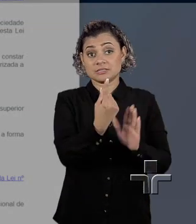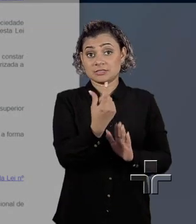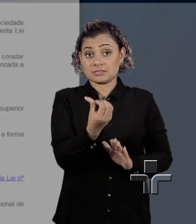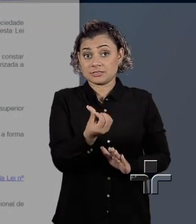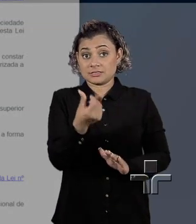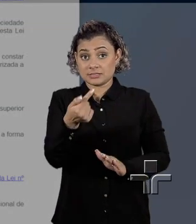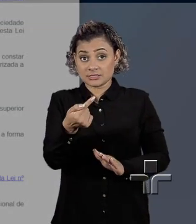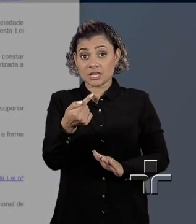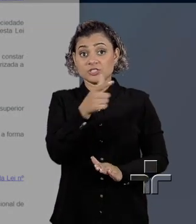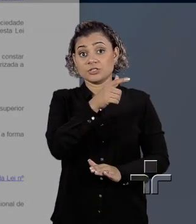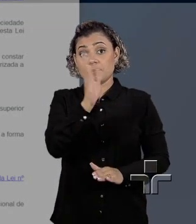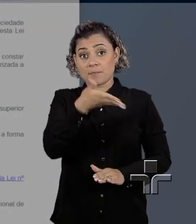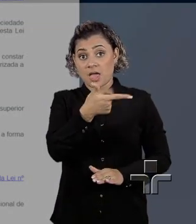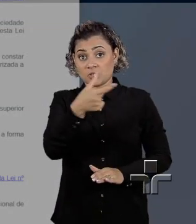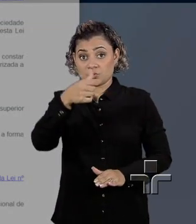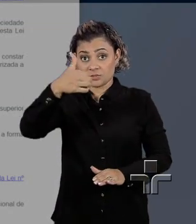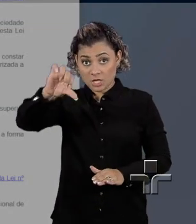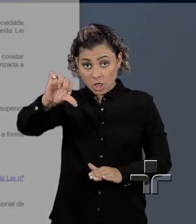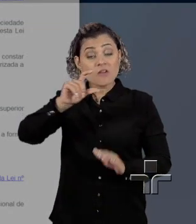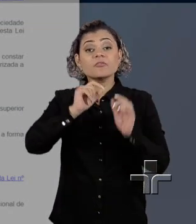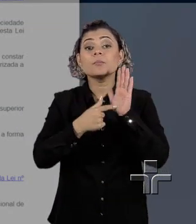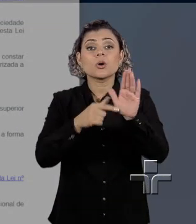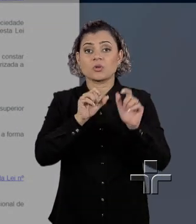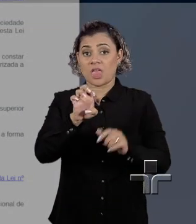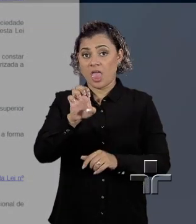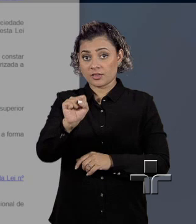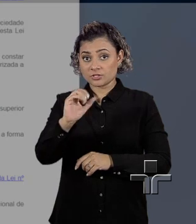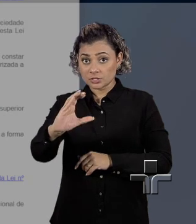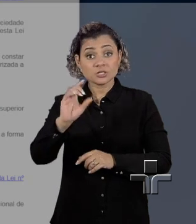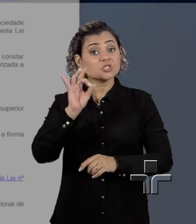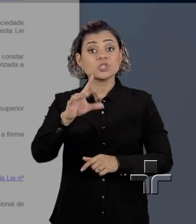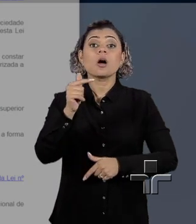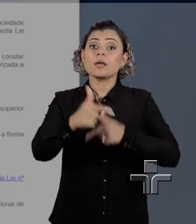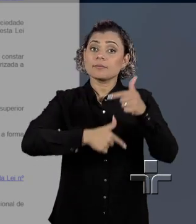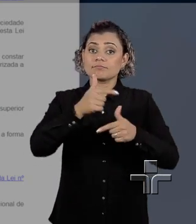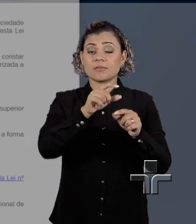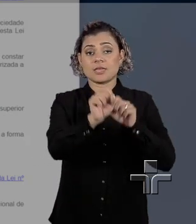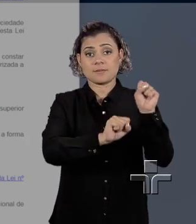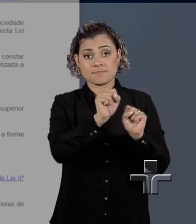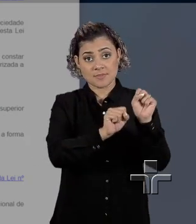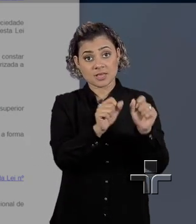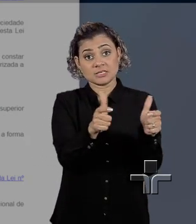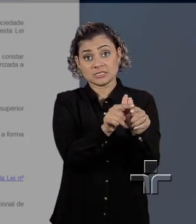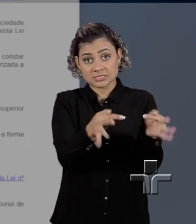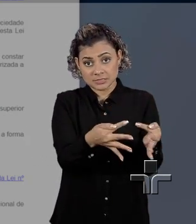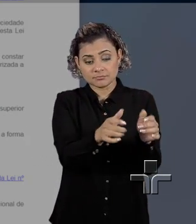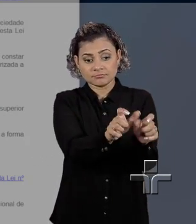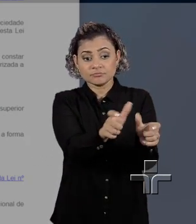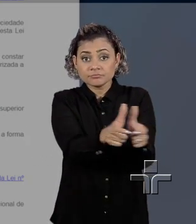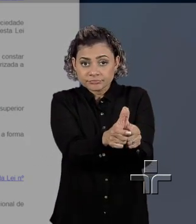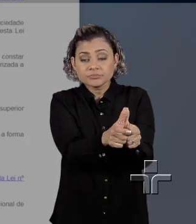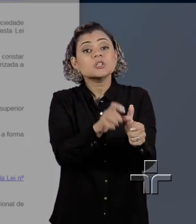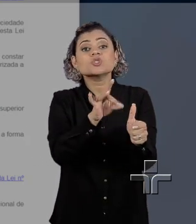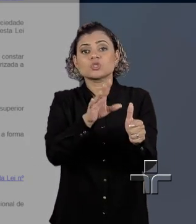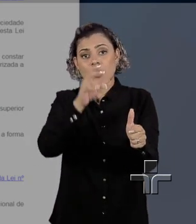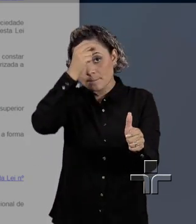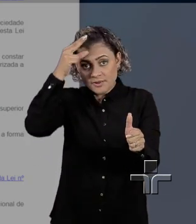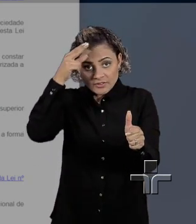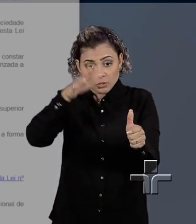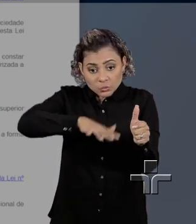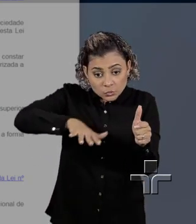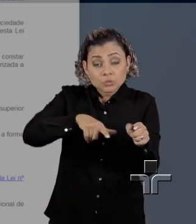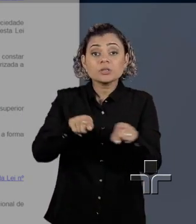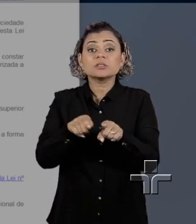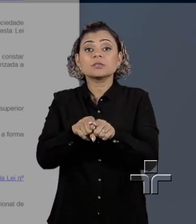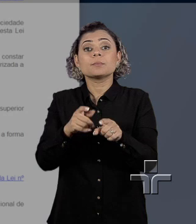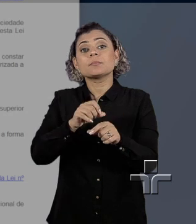de 2019 prevê que uma ESC só pode realizar operações para empresas com atuação exclusivamente no município e em